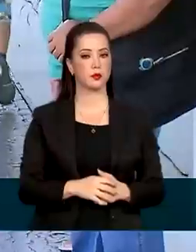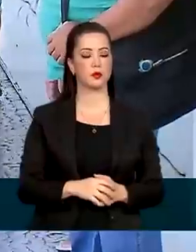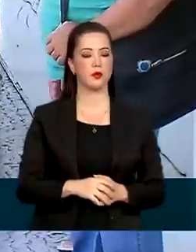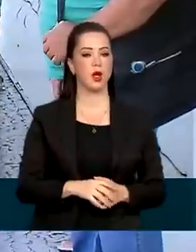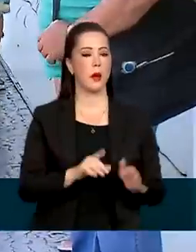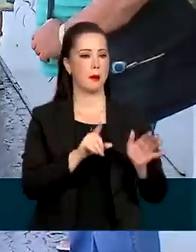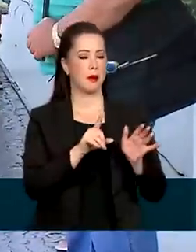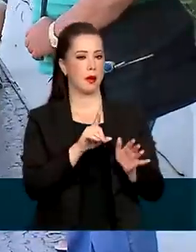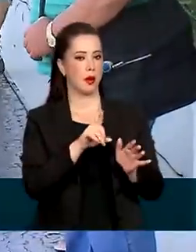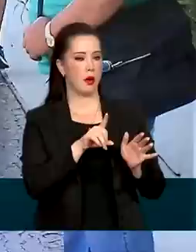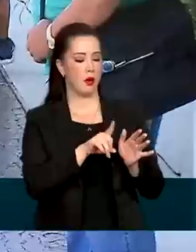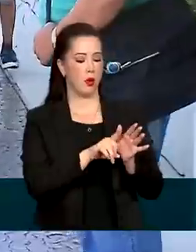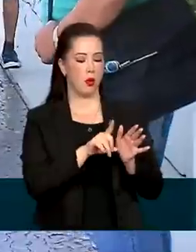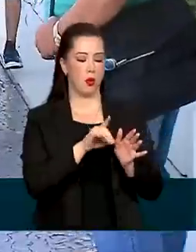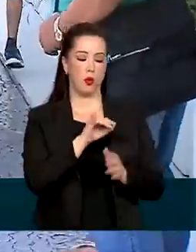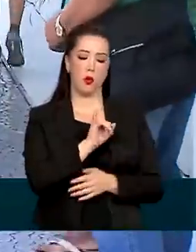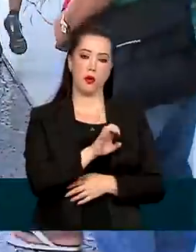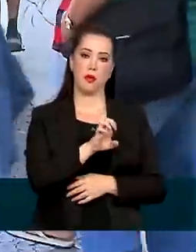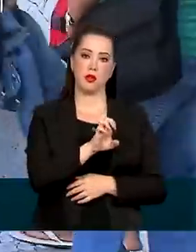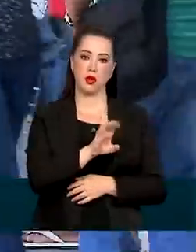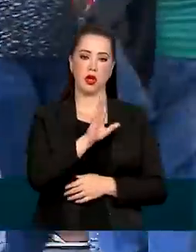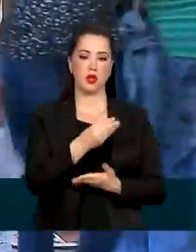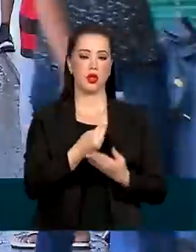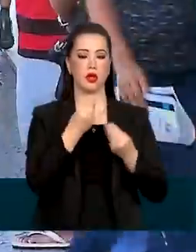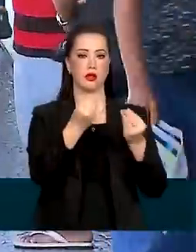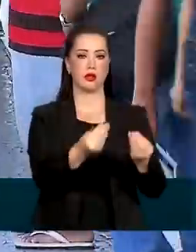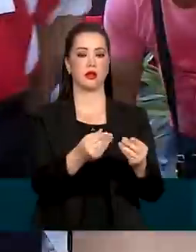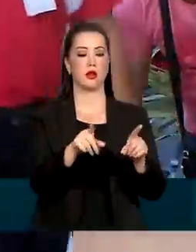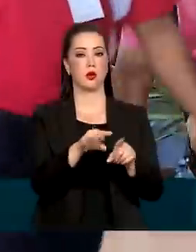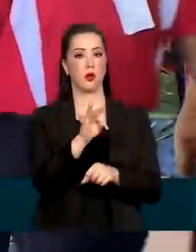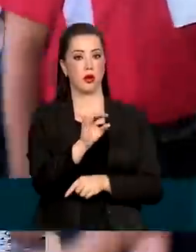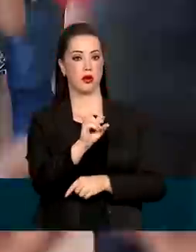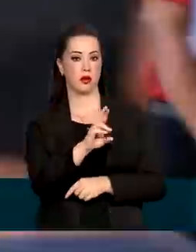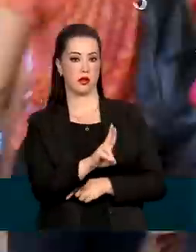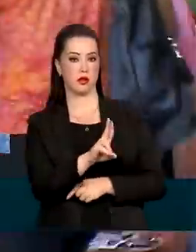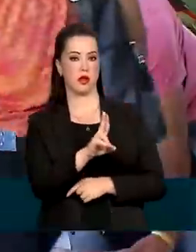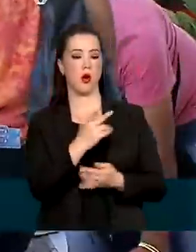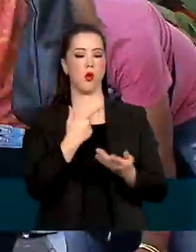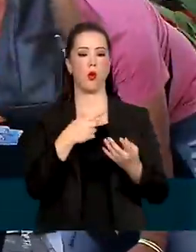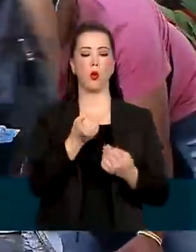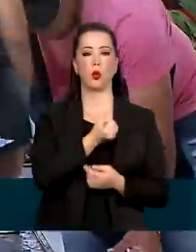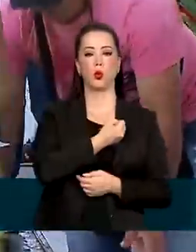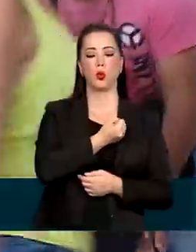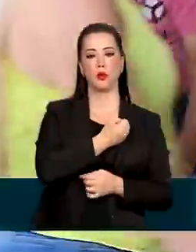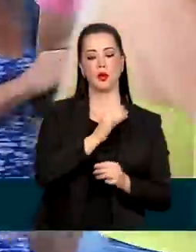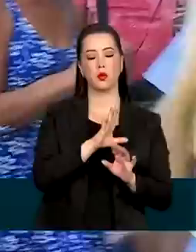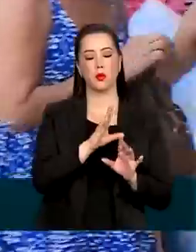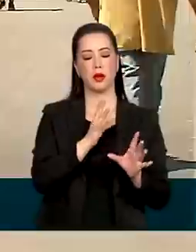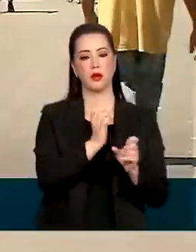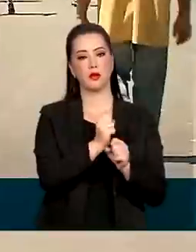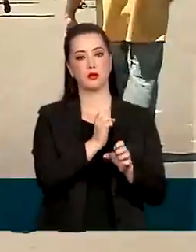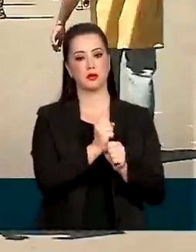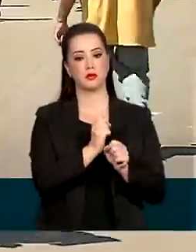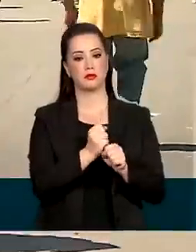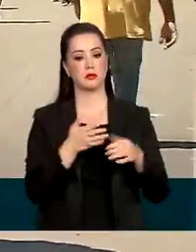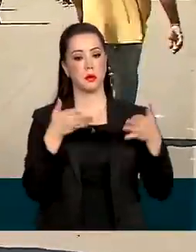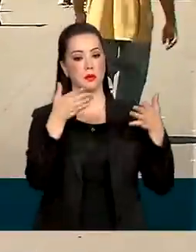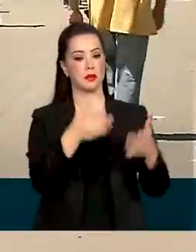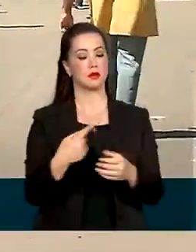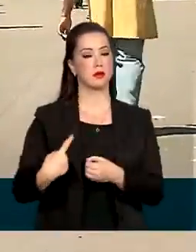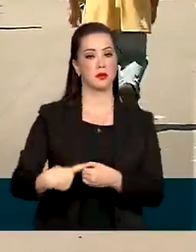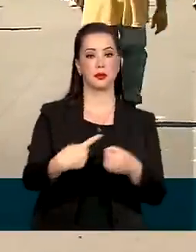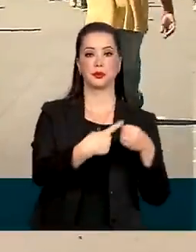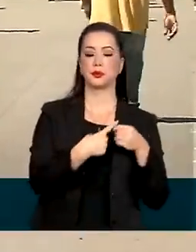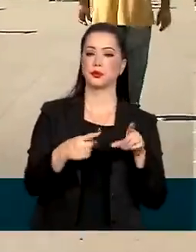de Contas da União a prévia da população dos Municípios o número de habitantes é usado para o cálculo do fundo de participação dos Municípios